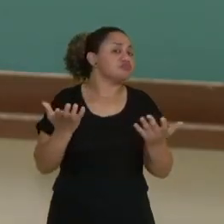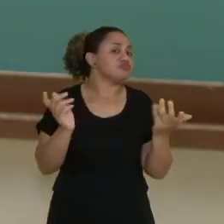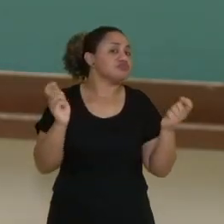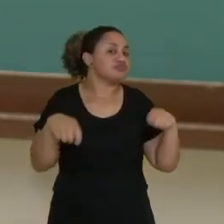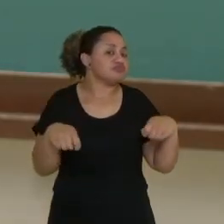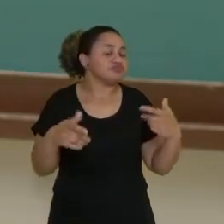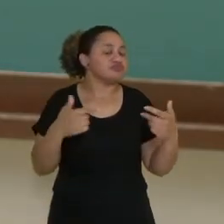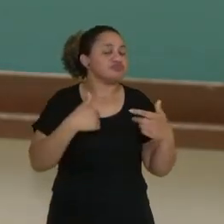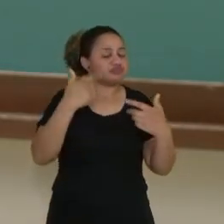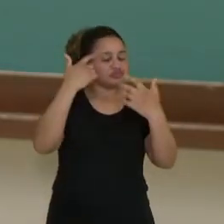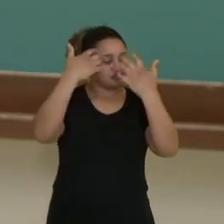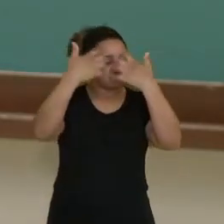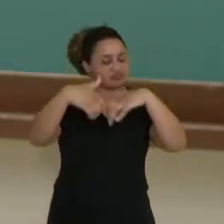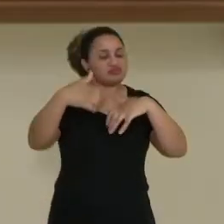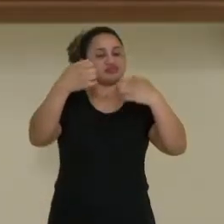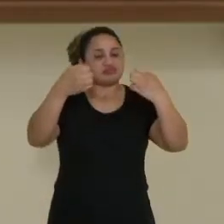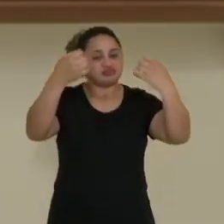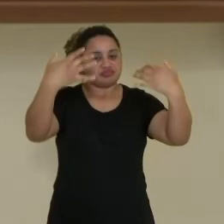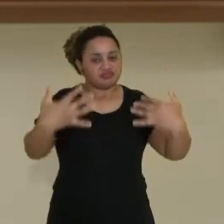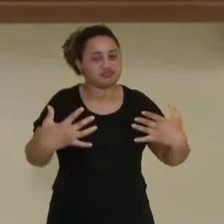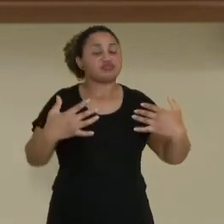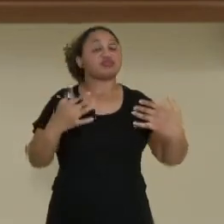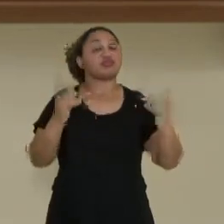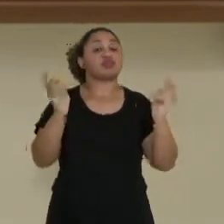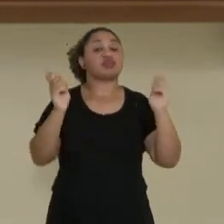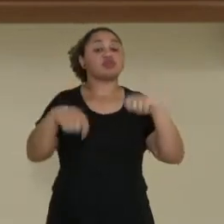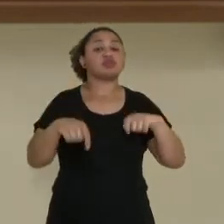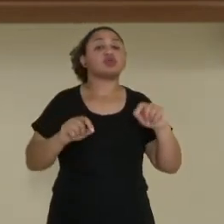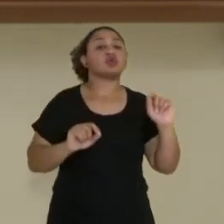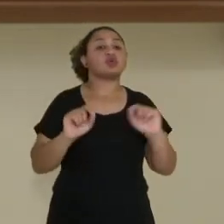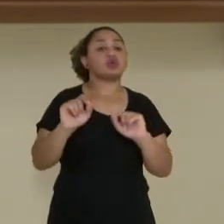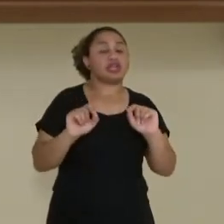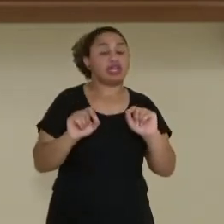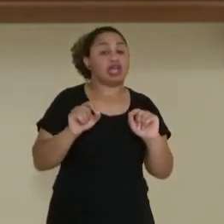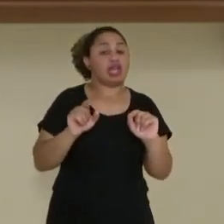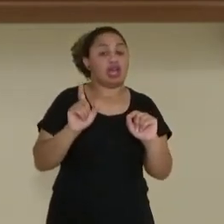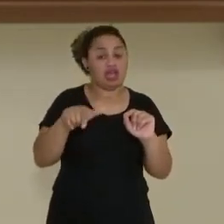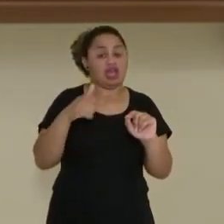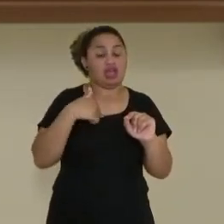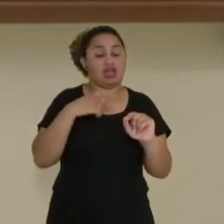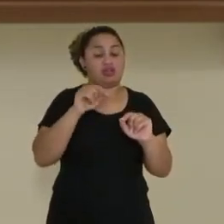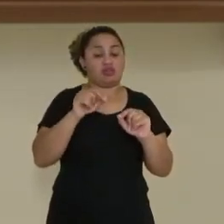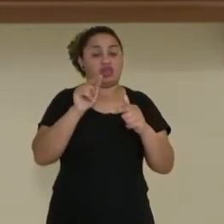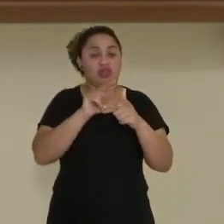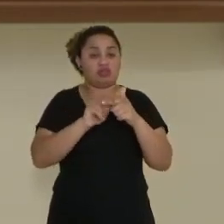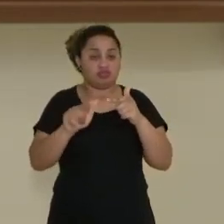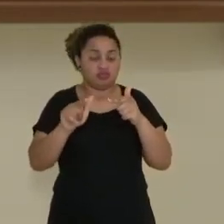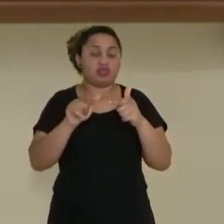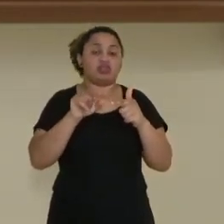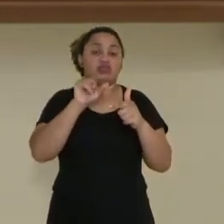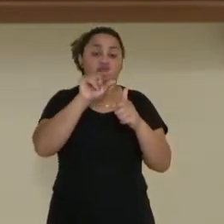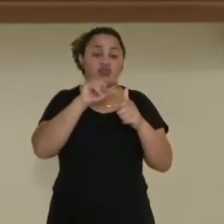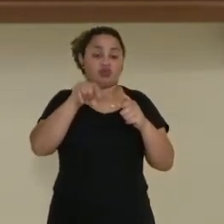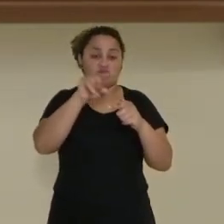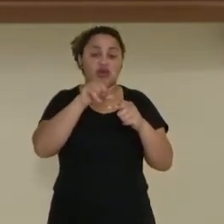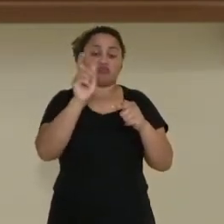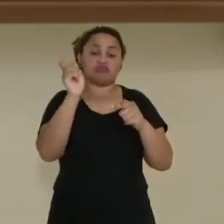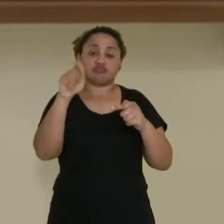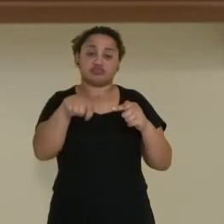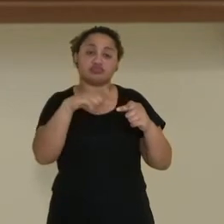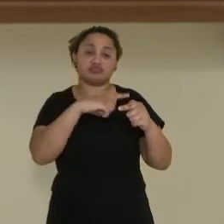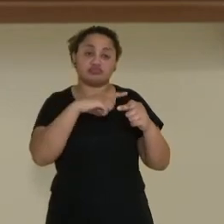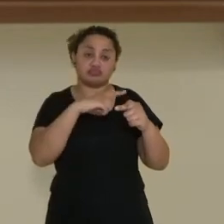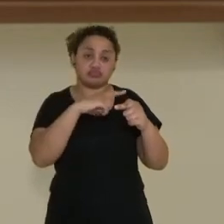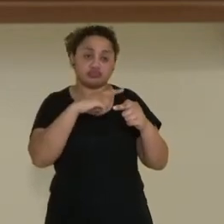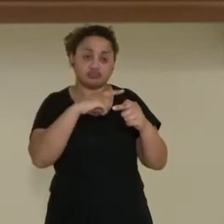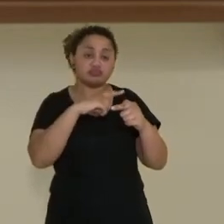no que a professora falou. Olha só, probabilidade vai ser sempre a razão das